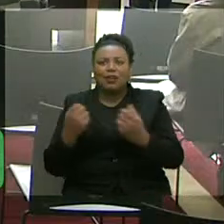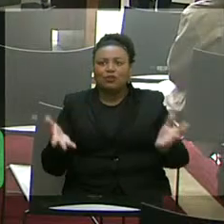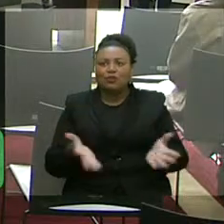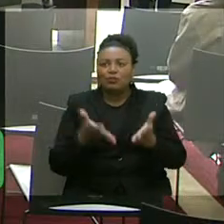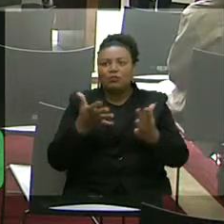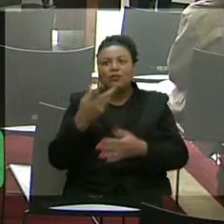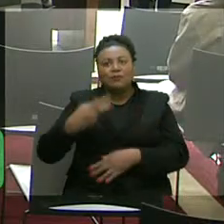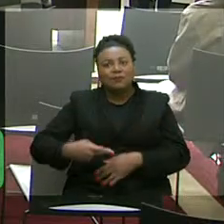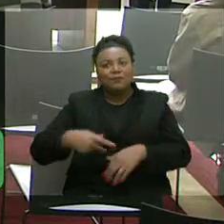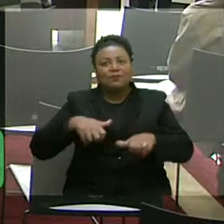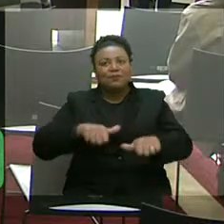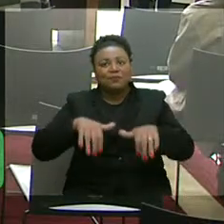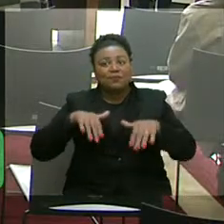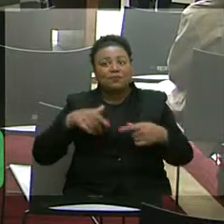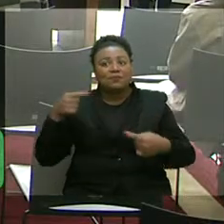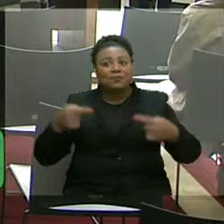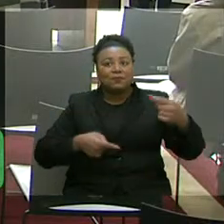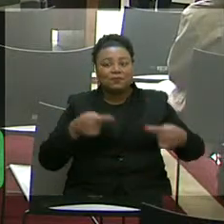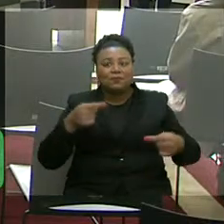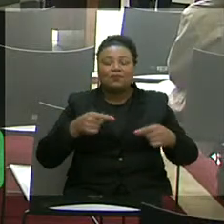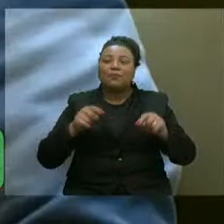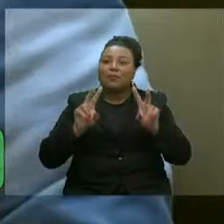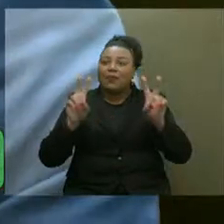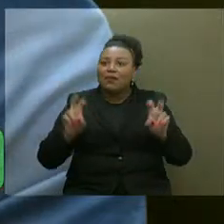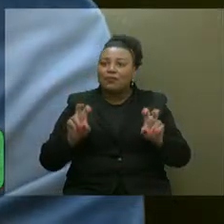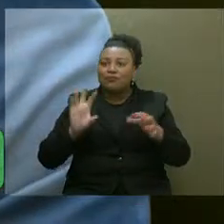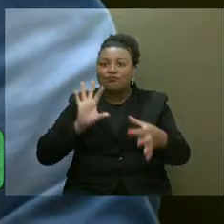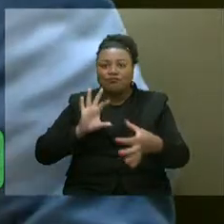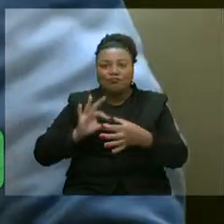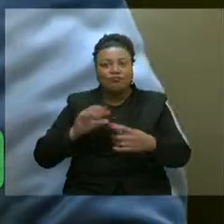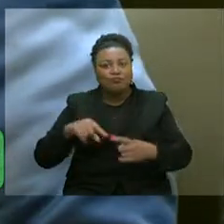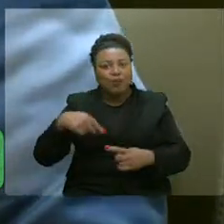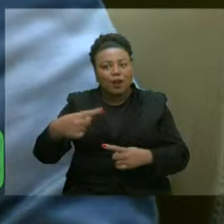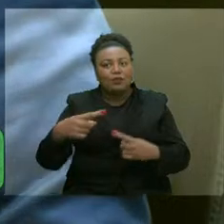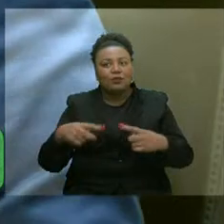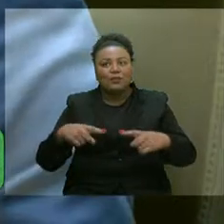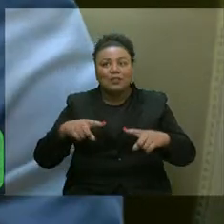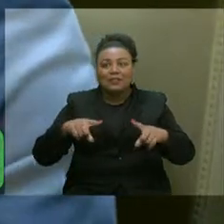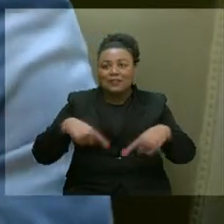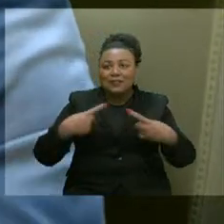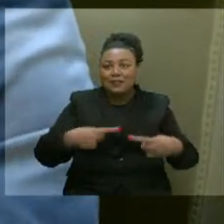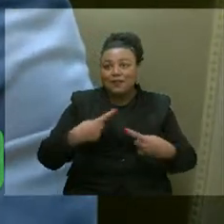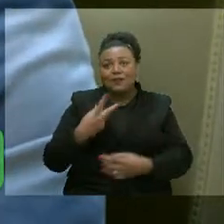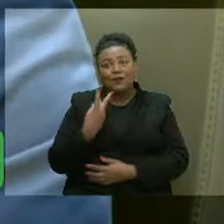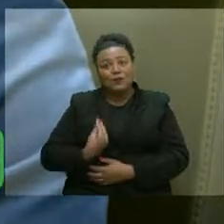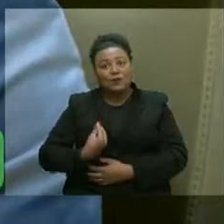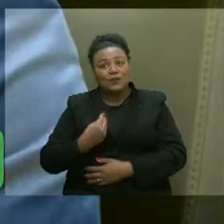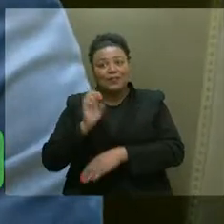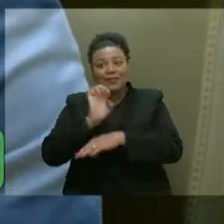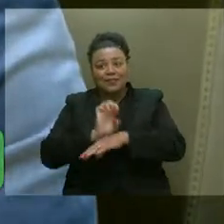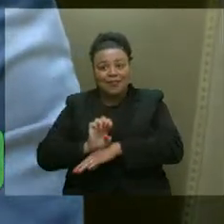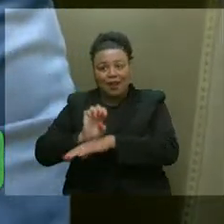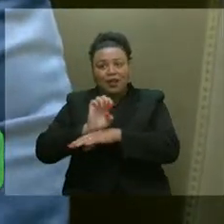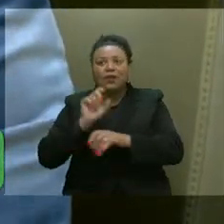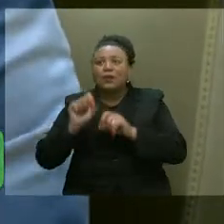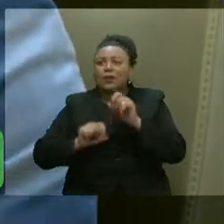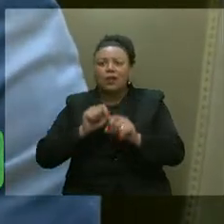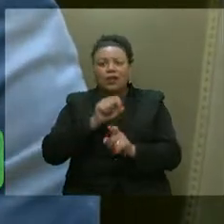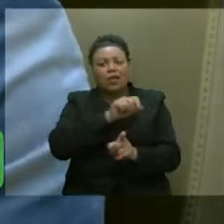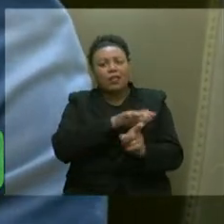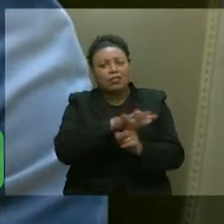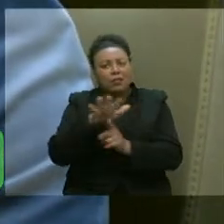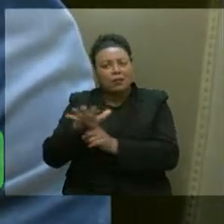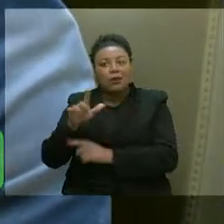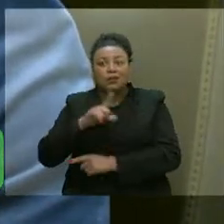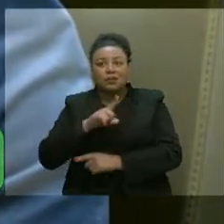pela Assembleia Legislativa para discutir questões inerentes aí aos próximos desafios que o Estado viverá e as próximas demandas que